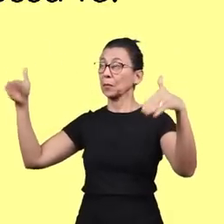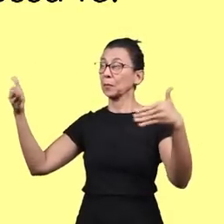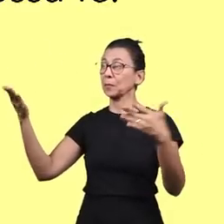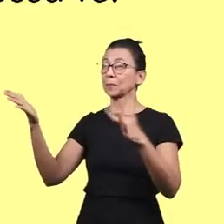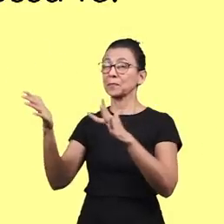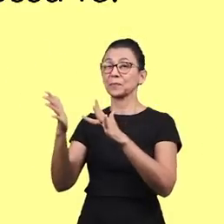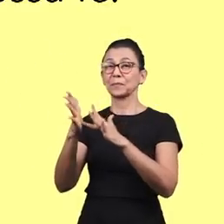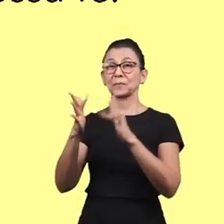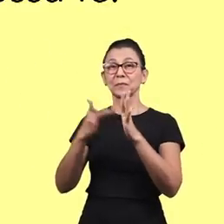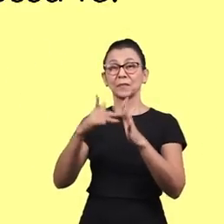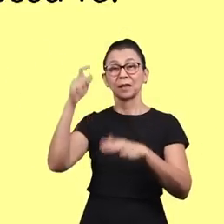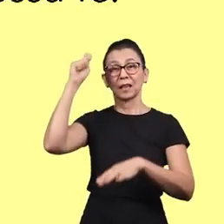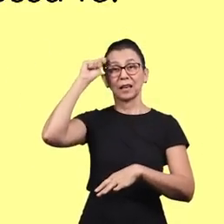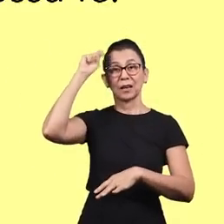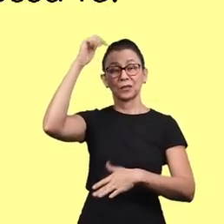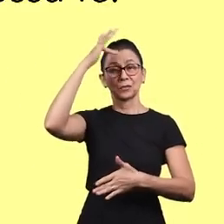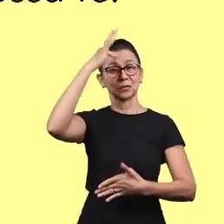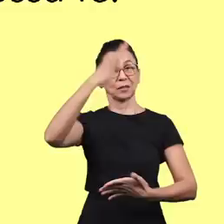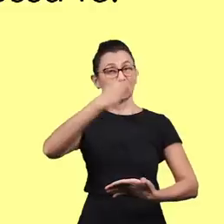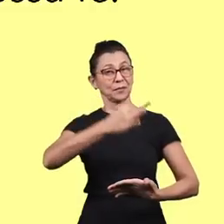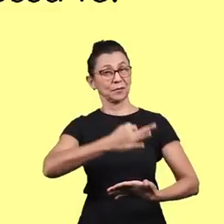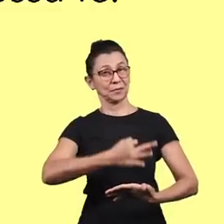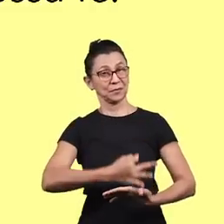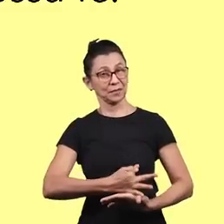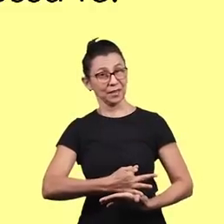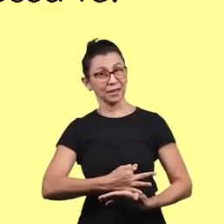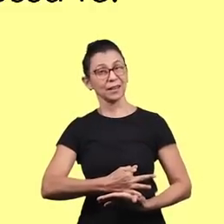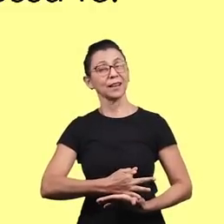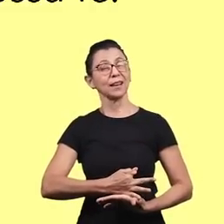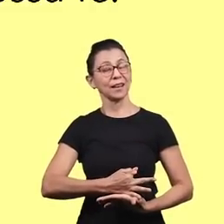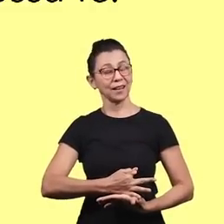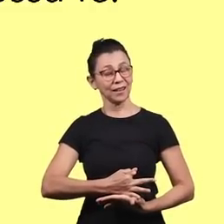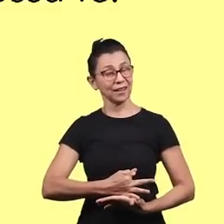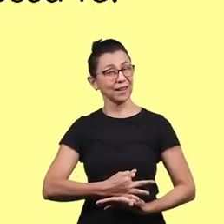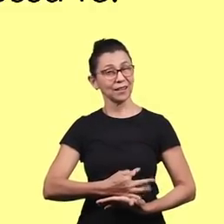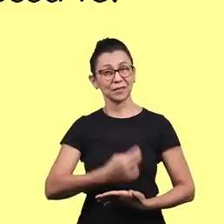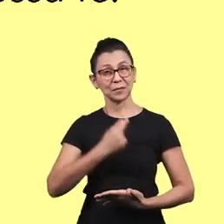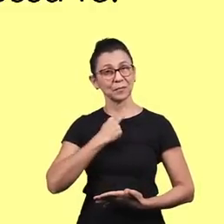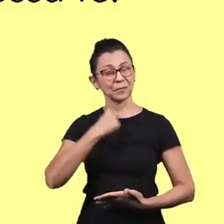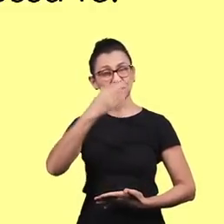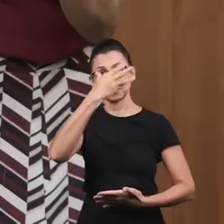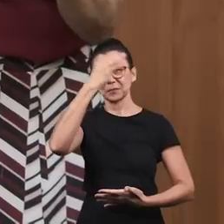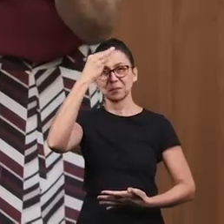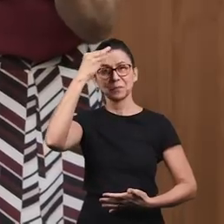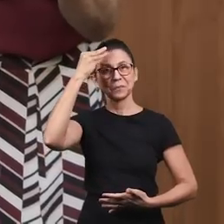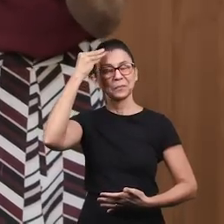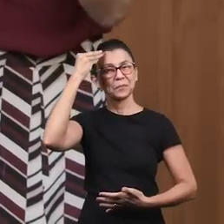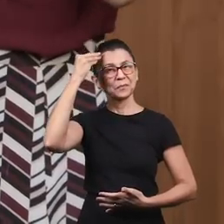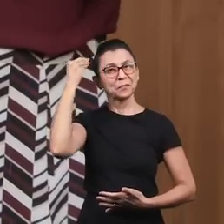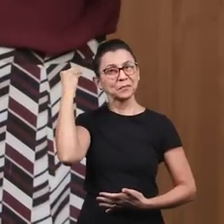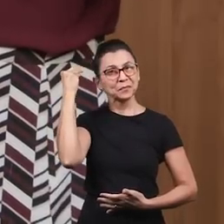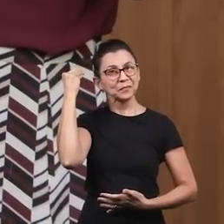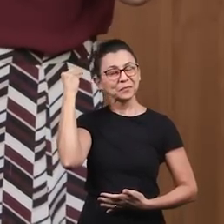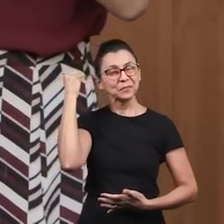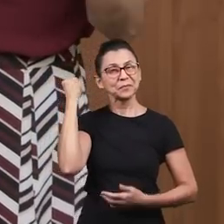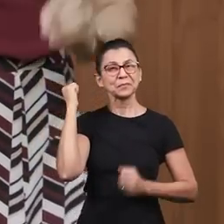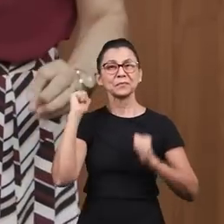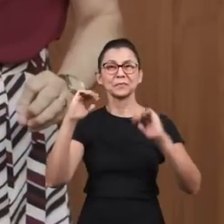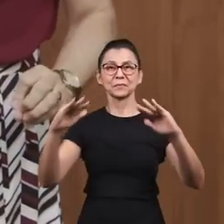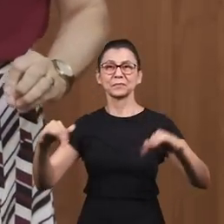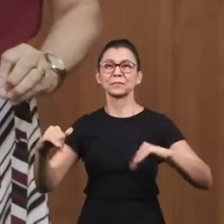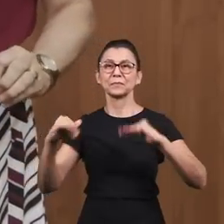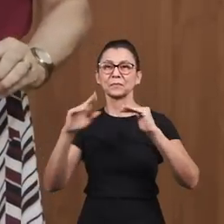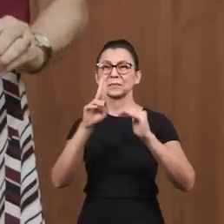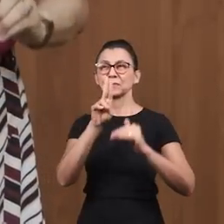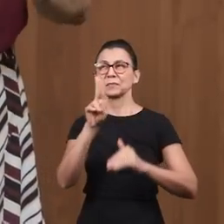Jesus, o autor da nossa fé. Nós não podemos esquecer disso, de glorificar